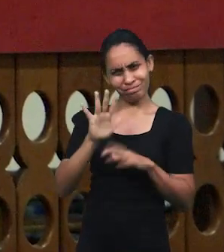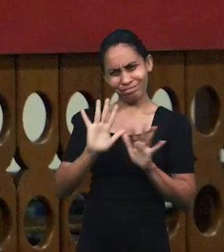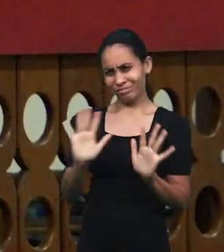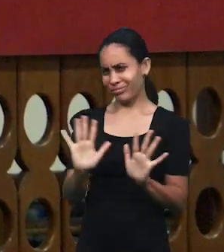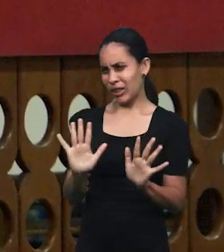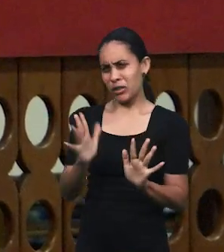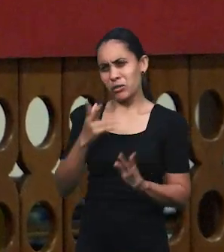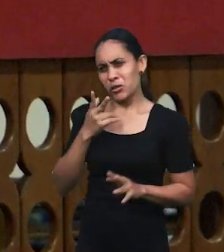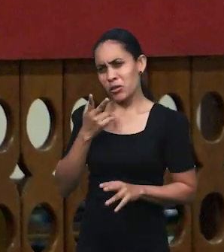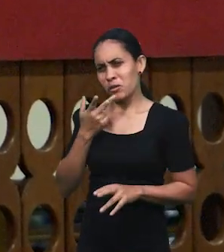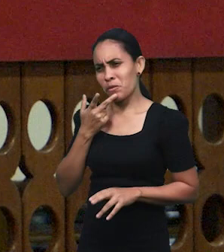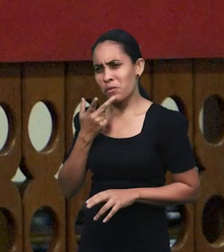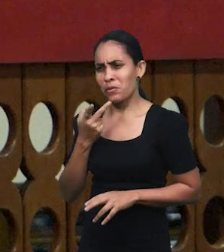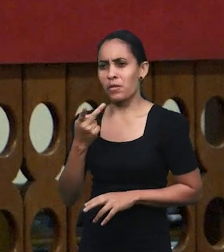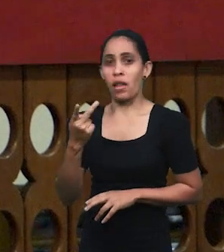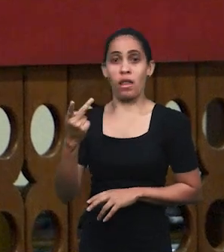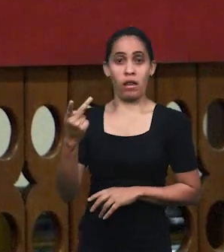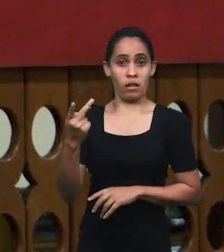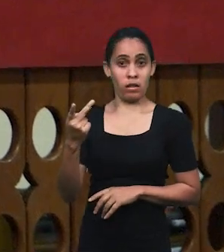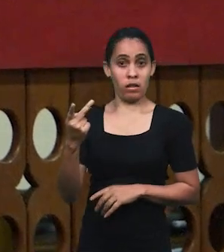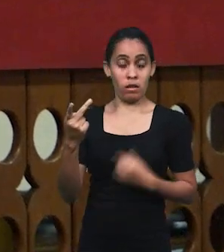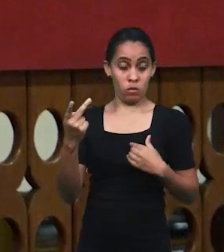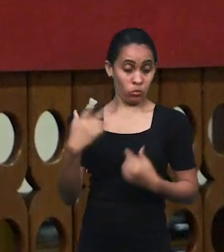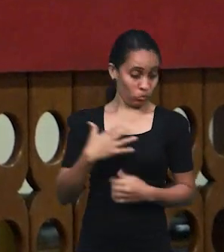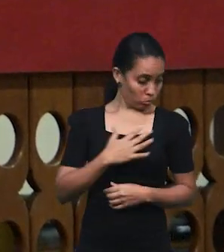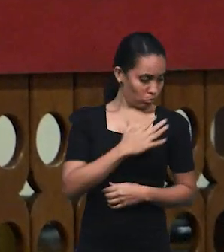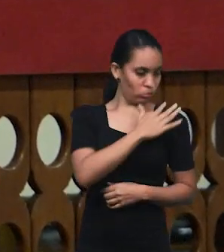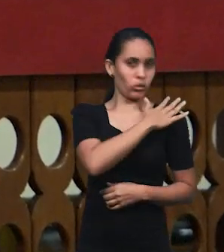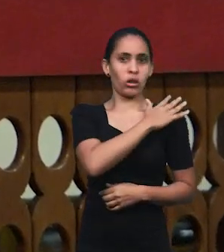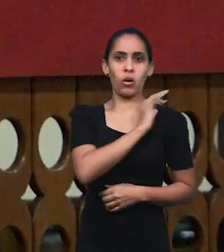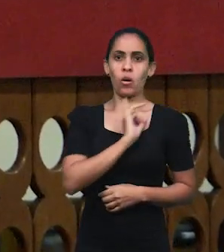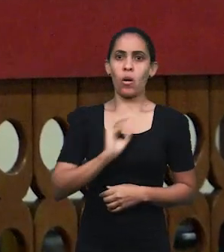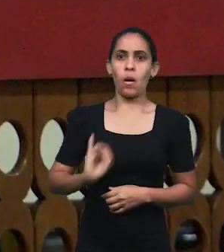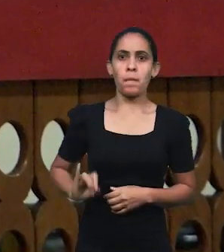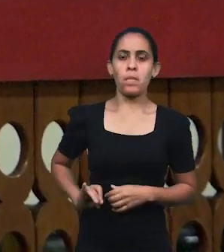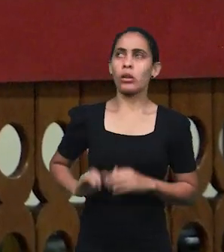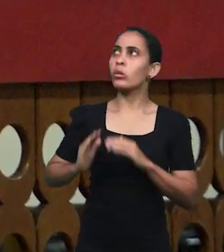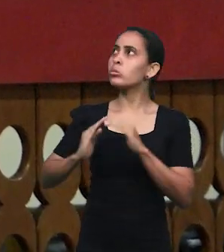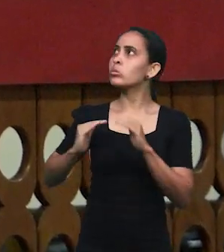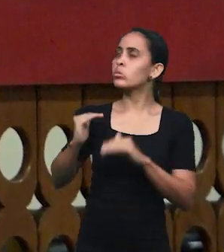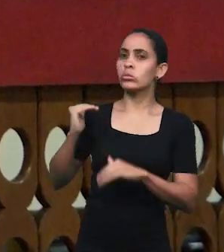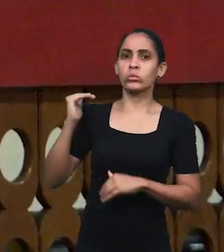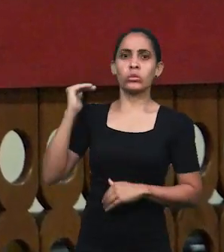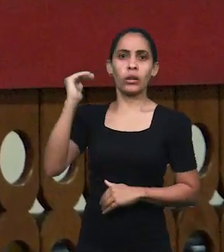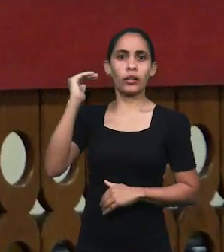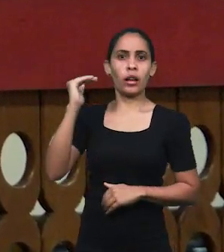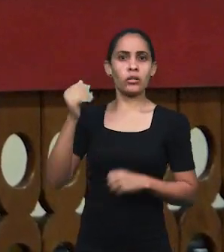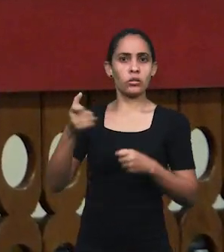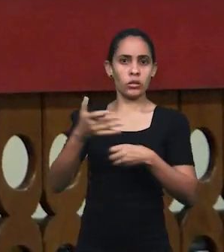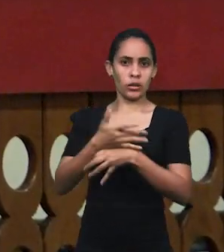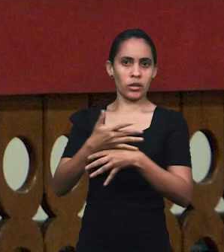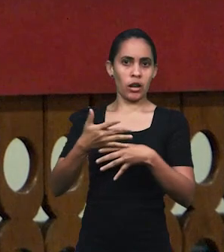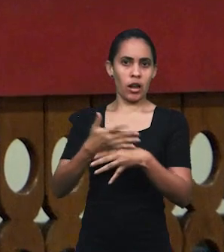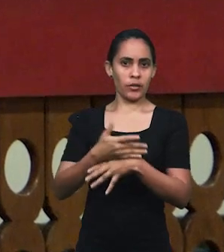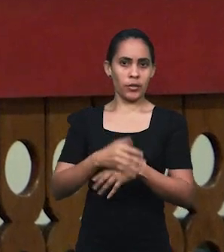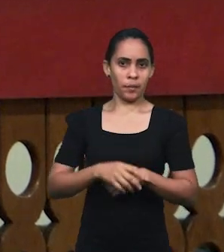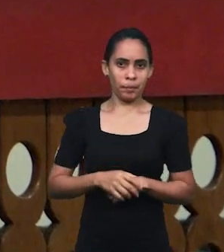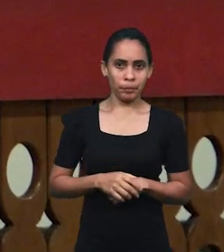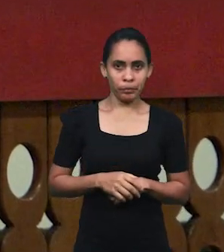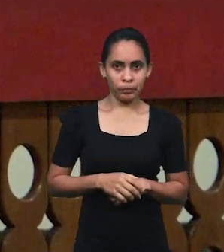Eu não sou digno de falar contigo. Um centurião romano. a maior autoridade da